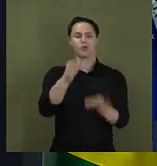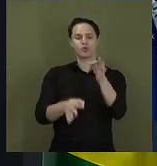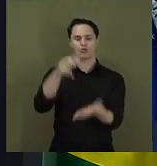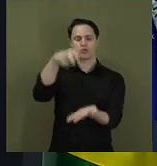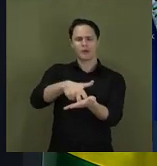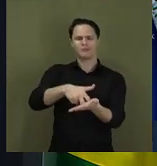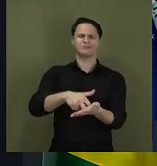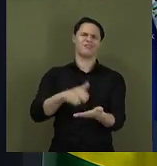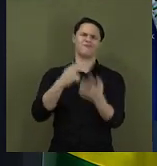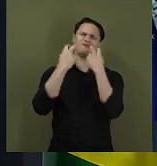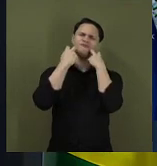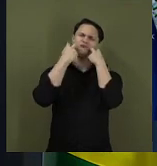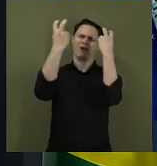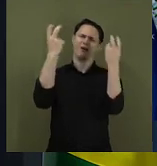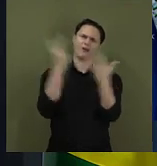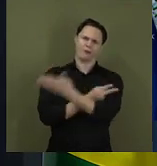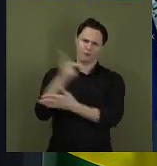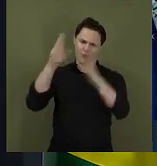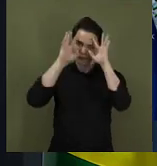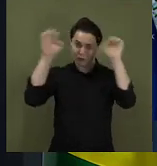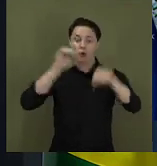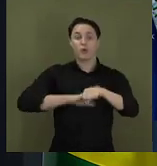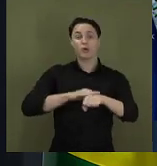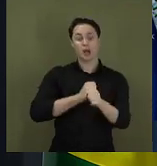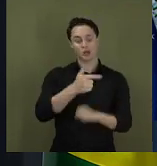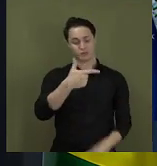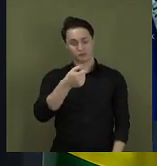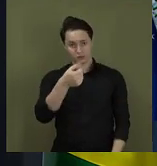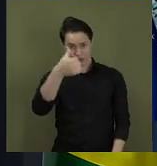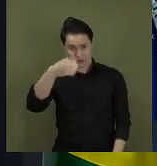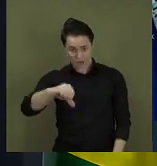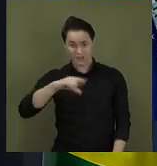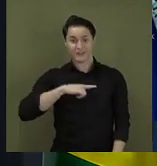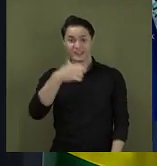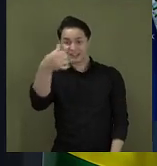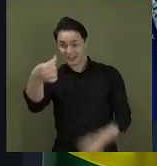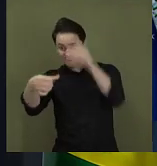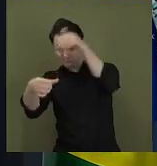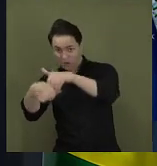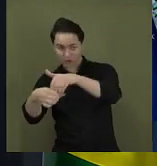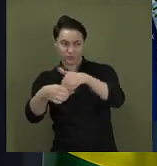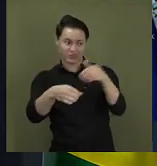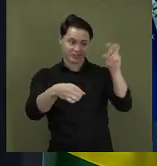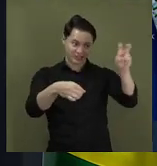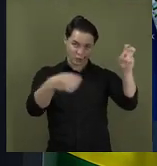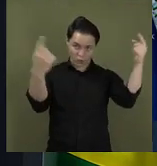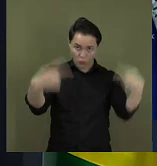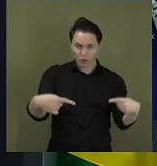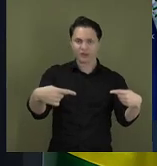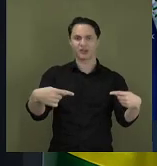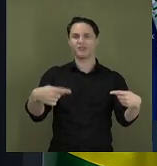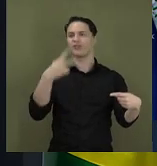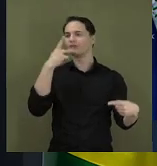mais vergonhosos da Suprema Corte, quando, em 2019, por 6 votos a 5, decidiu pelo fim da